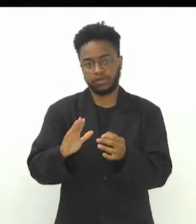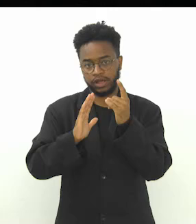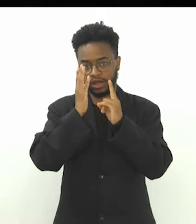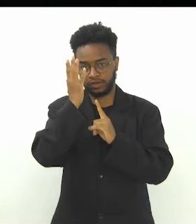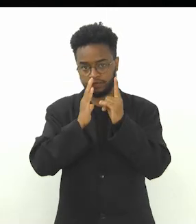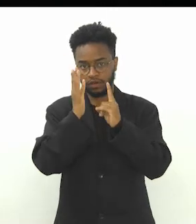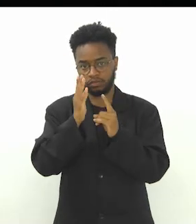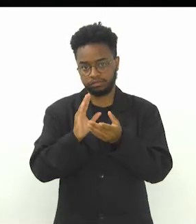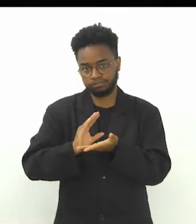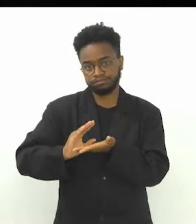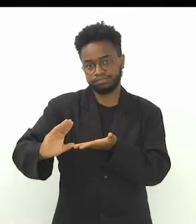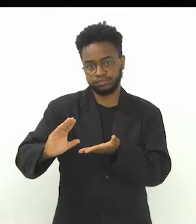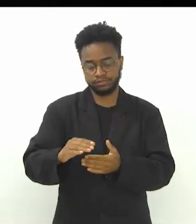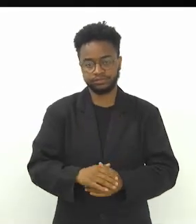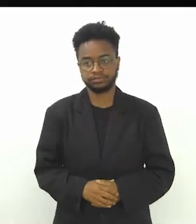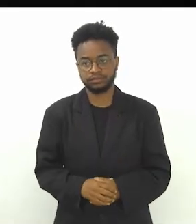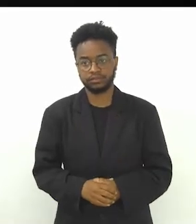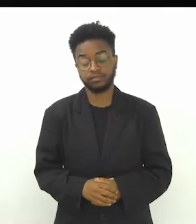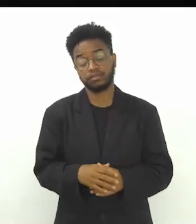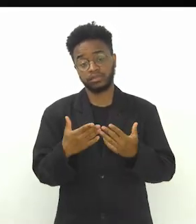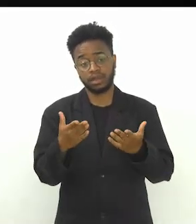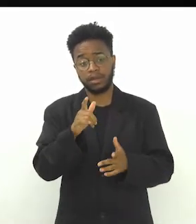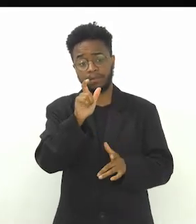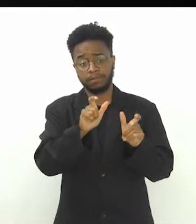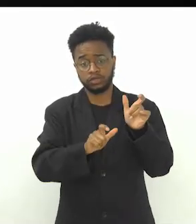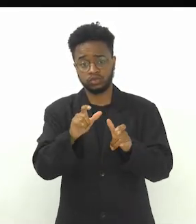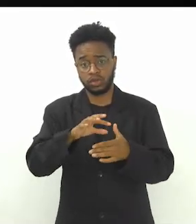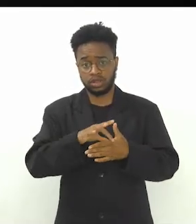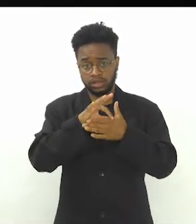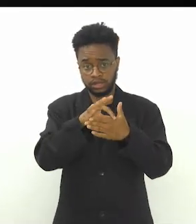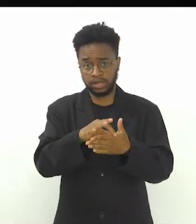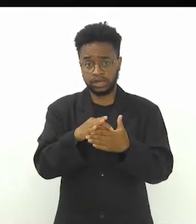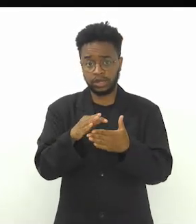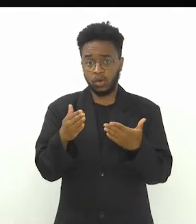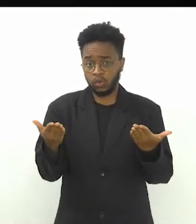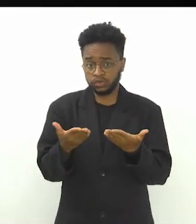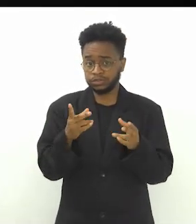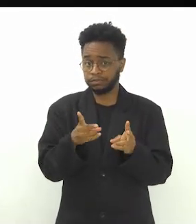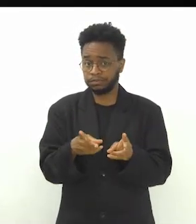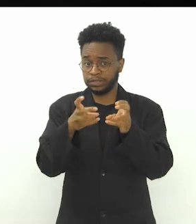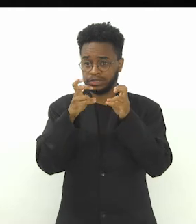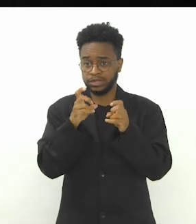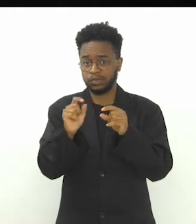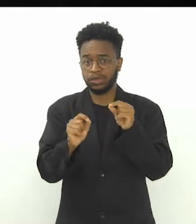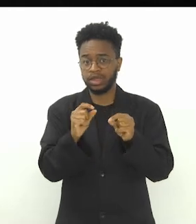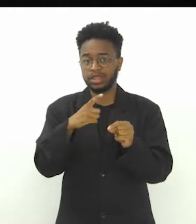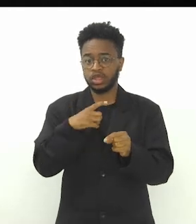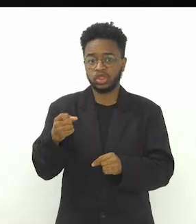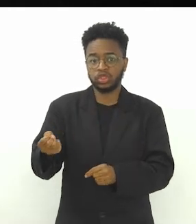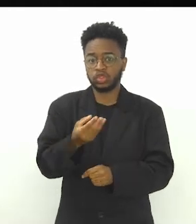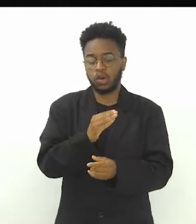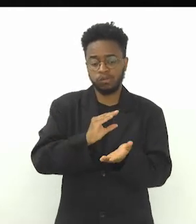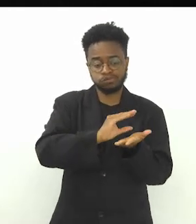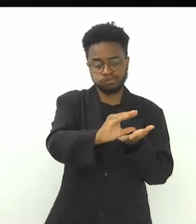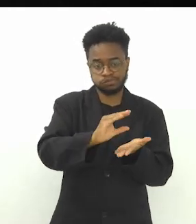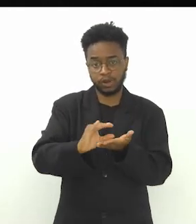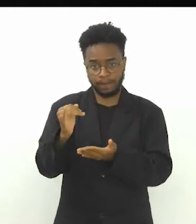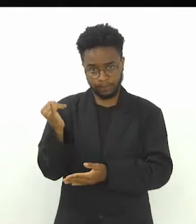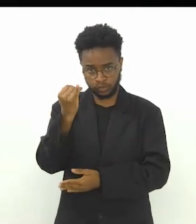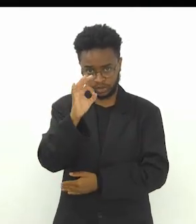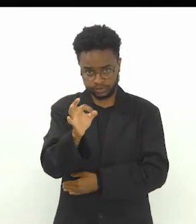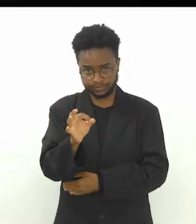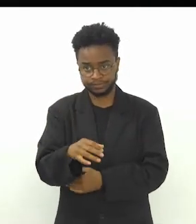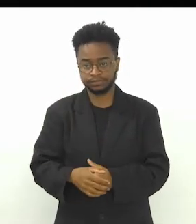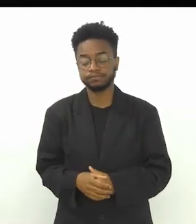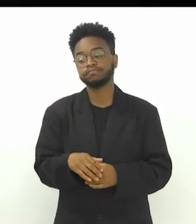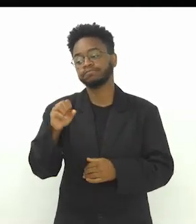carnaval, para a escola. E o dirigente entende que isso hoje, Eu acho com que esse novo recurso, é super necessário. Eu